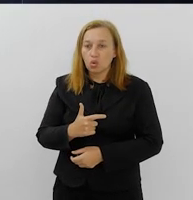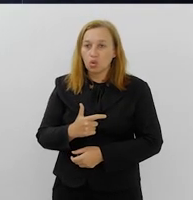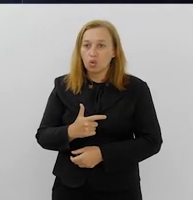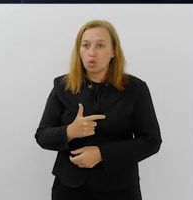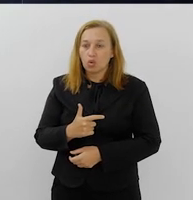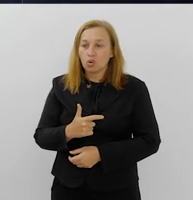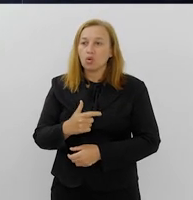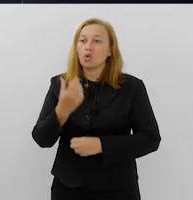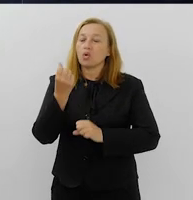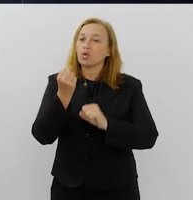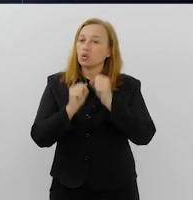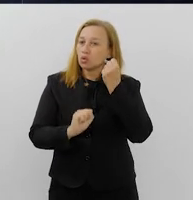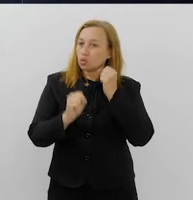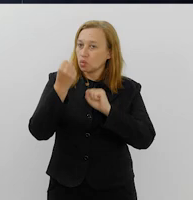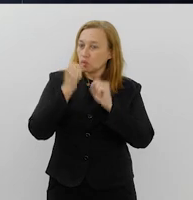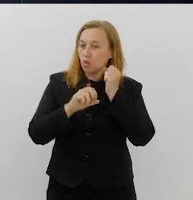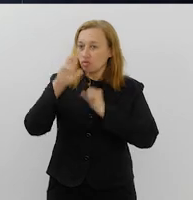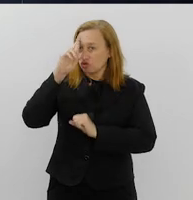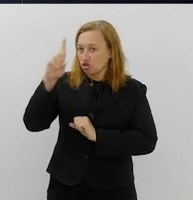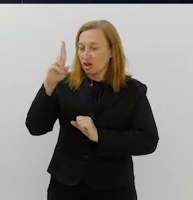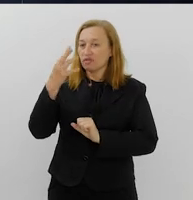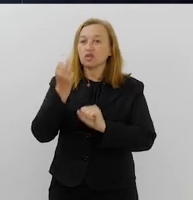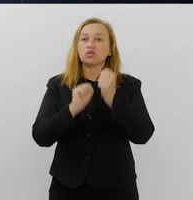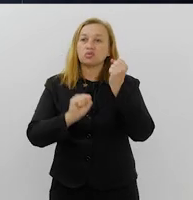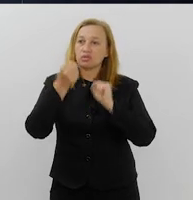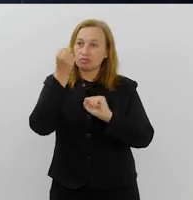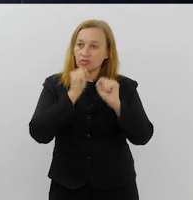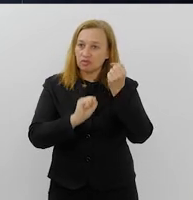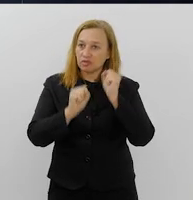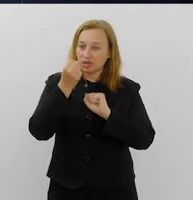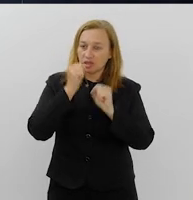sou transportadora, tenho uma transportadora de